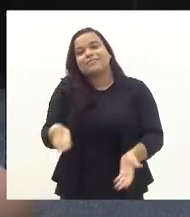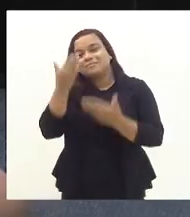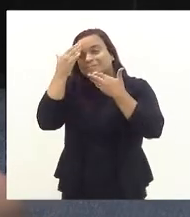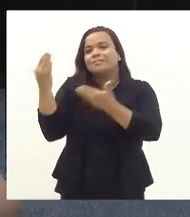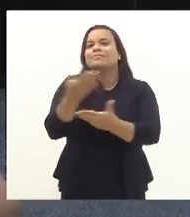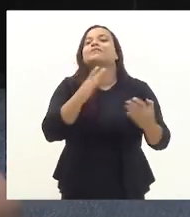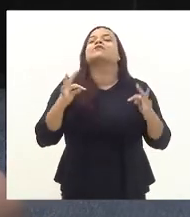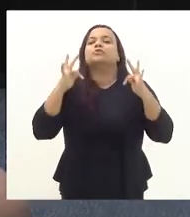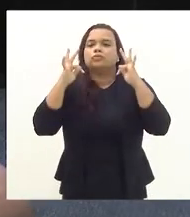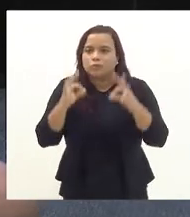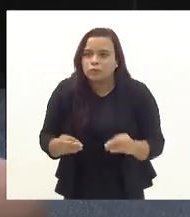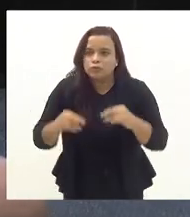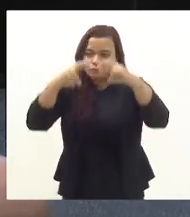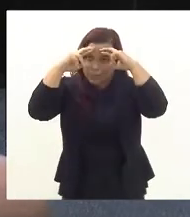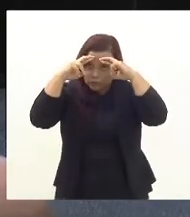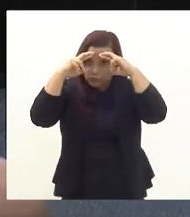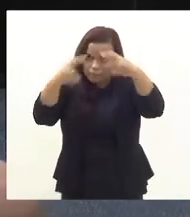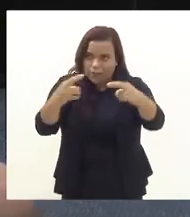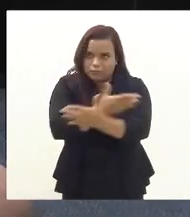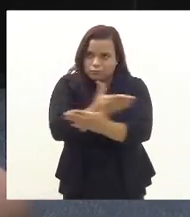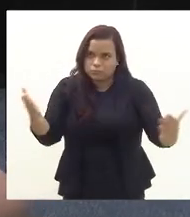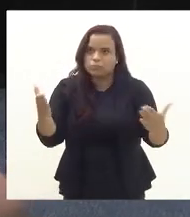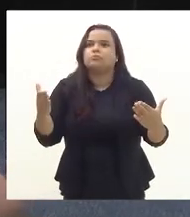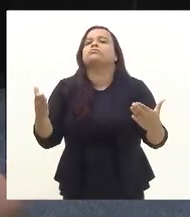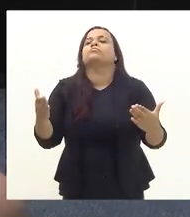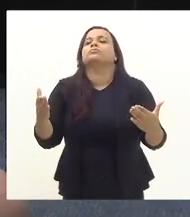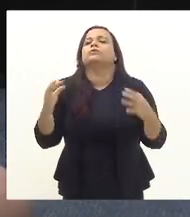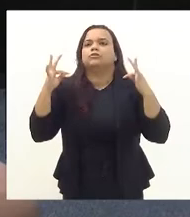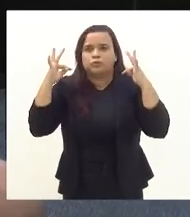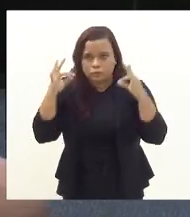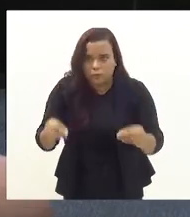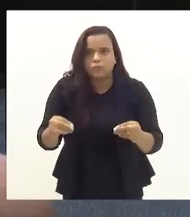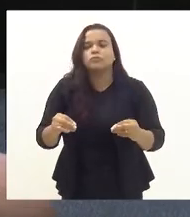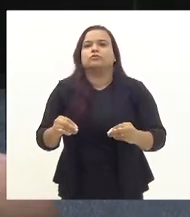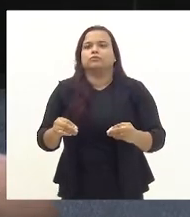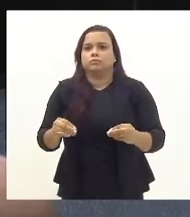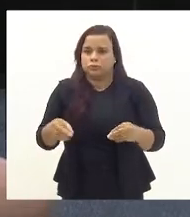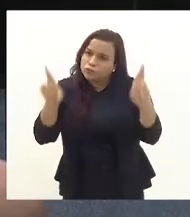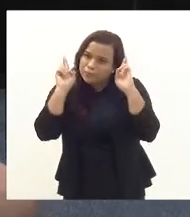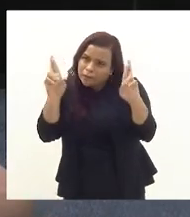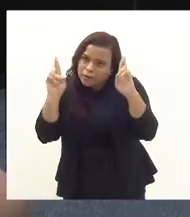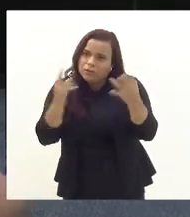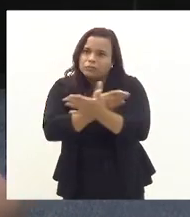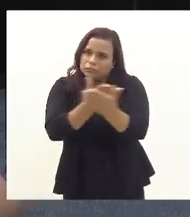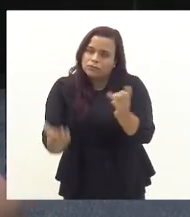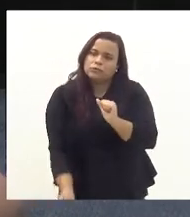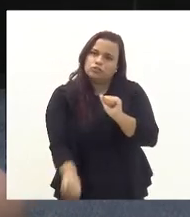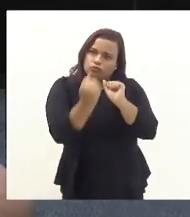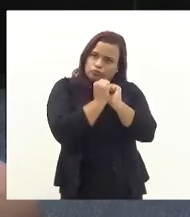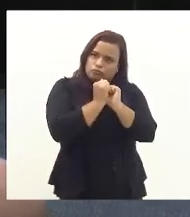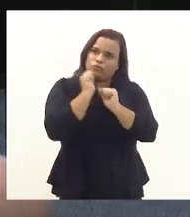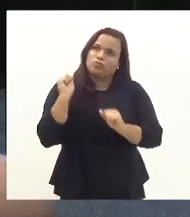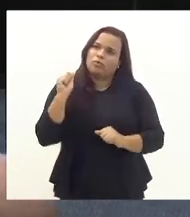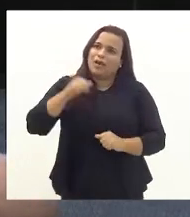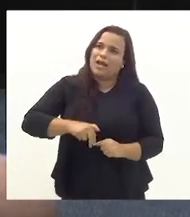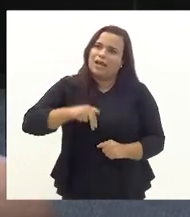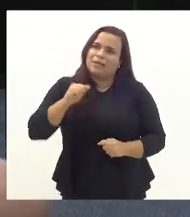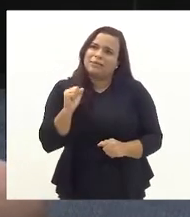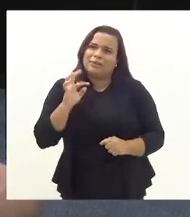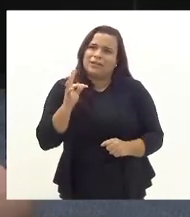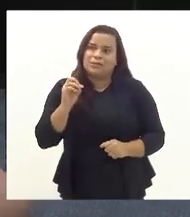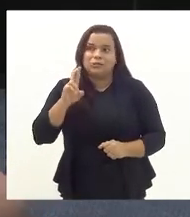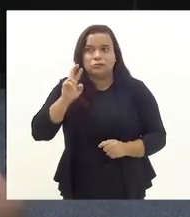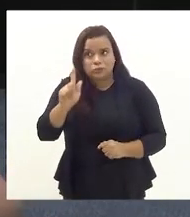todos, com muito respeito a todos vocês, e espero que vocês estejam junto com a Anatorg para caminhar e a